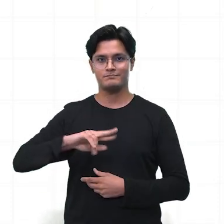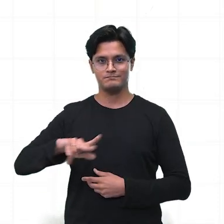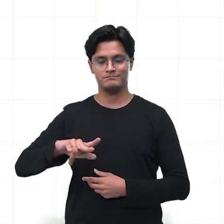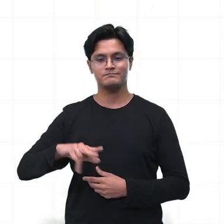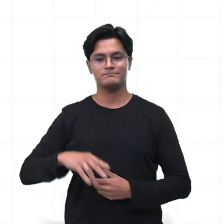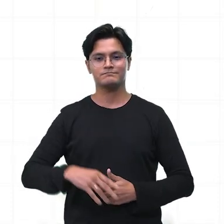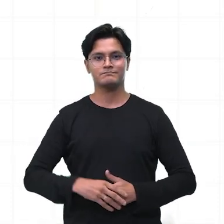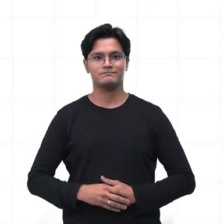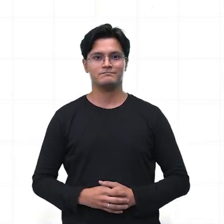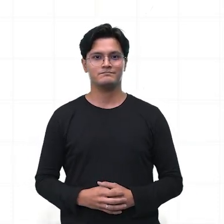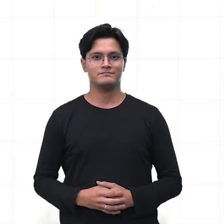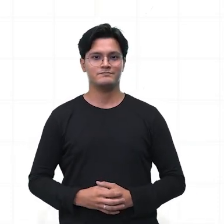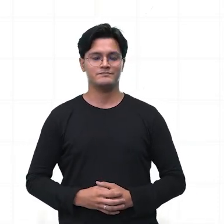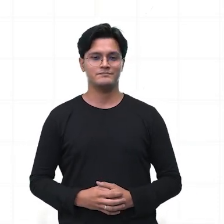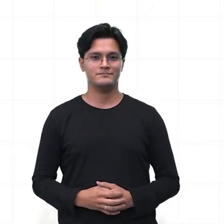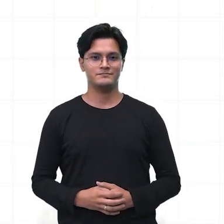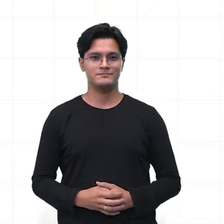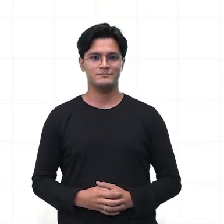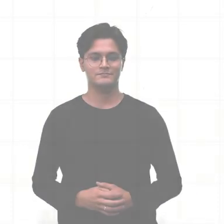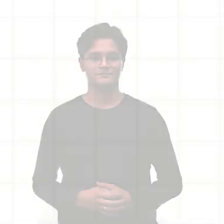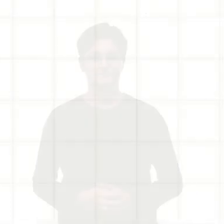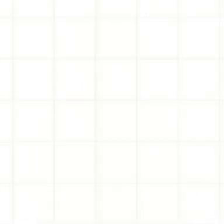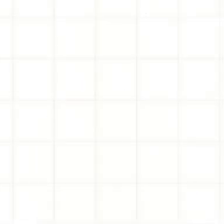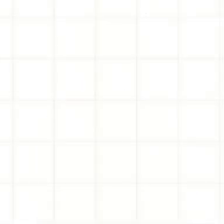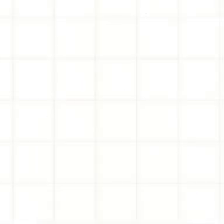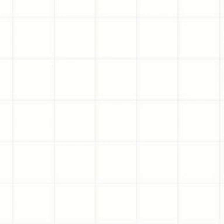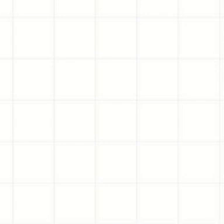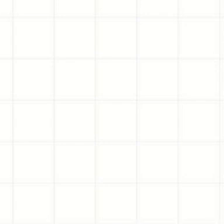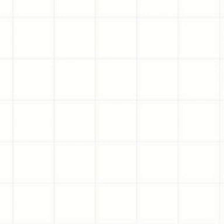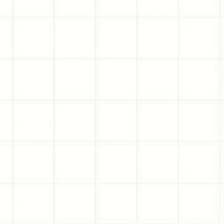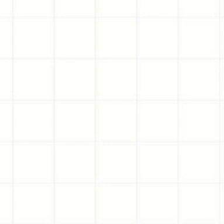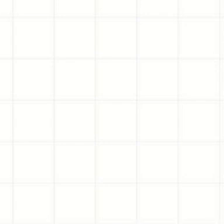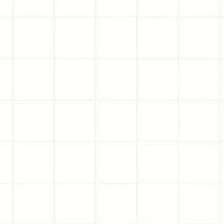um polígono aqui nesse caso, tá?